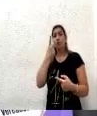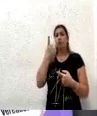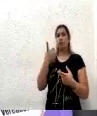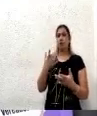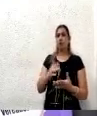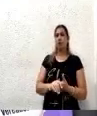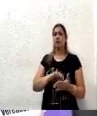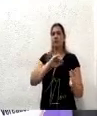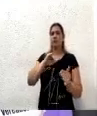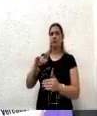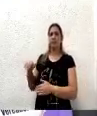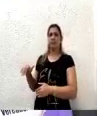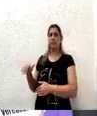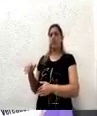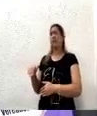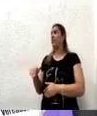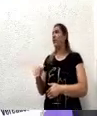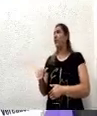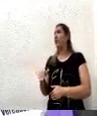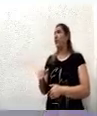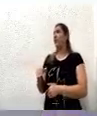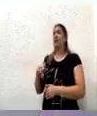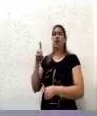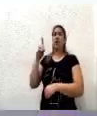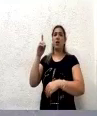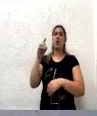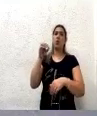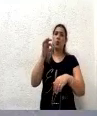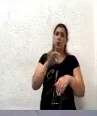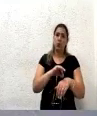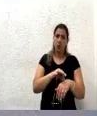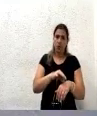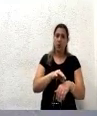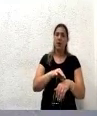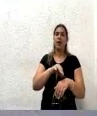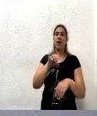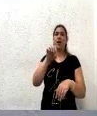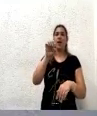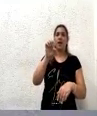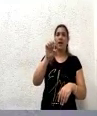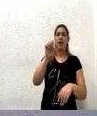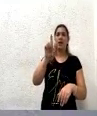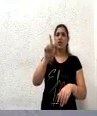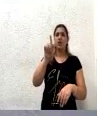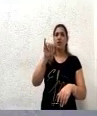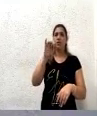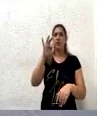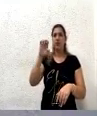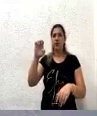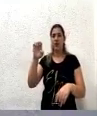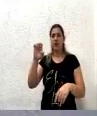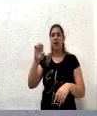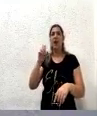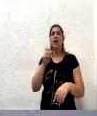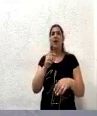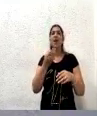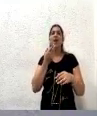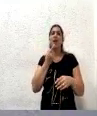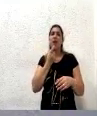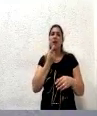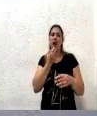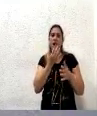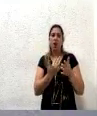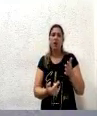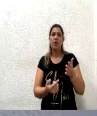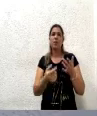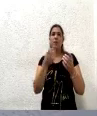Primeiro, é o mesmo mosquitinho. É o Aedes aegypti, aquele pretinho com pontinha branca, aquele conhecido por